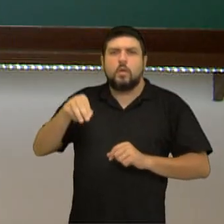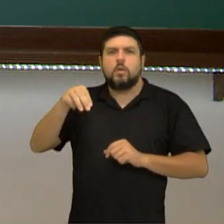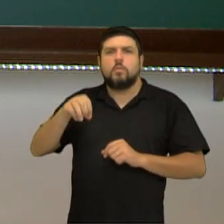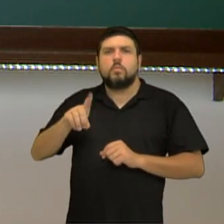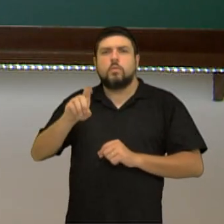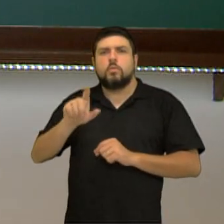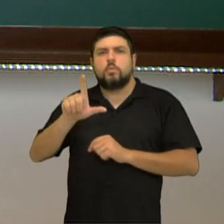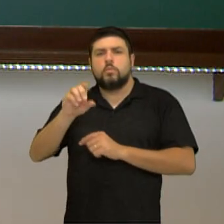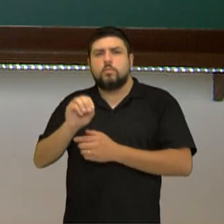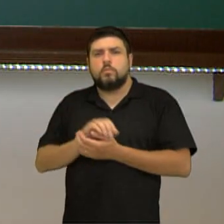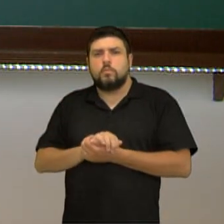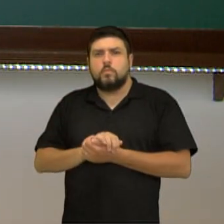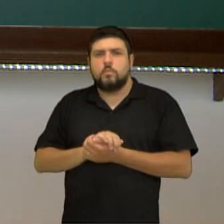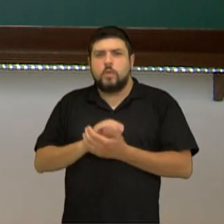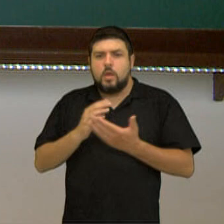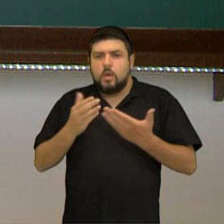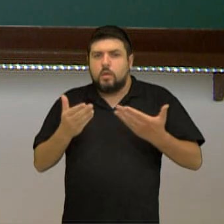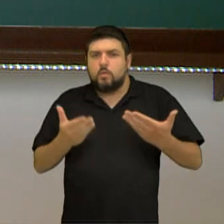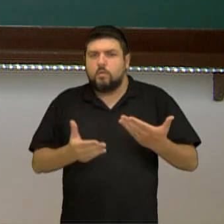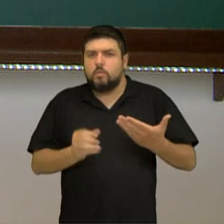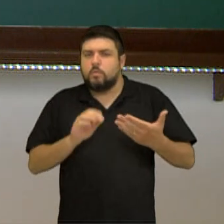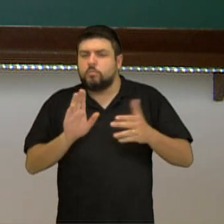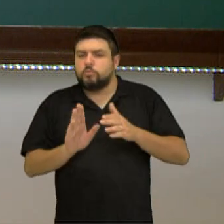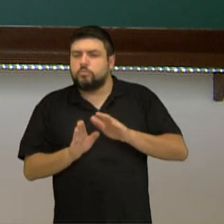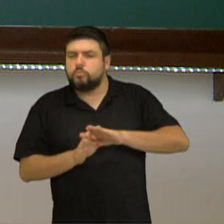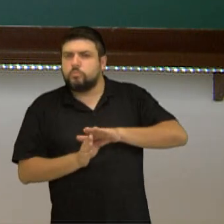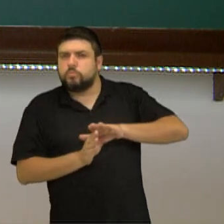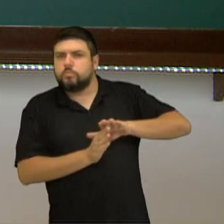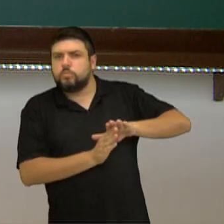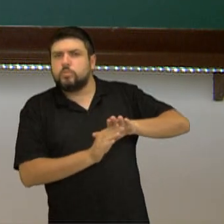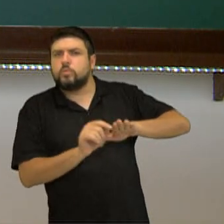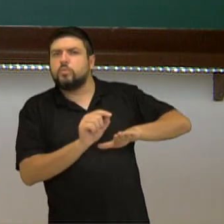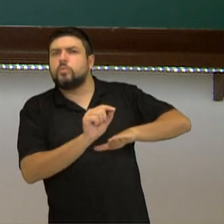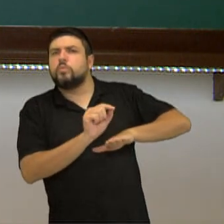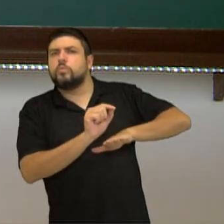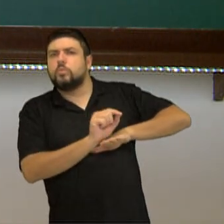desprezando, nesse primeiro momento, aqui a questão